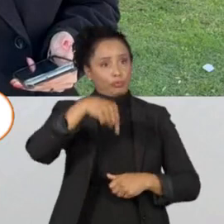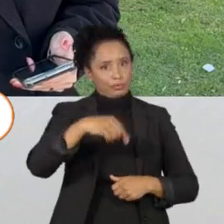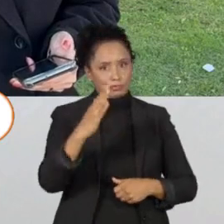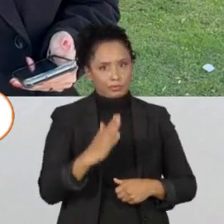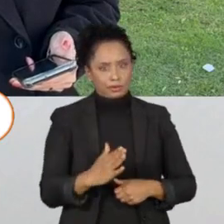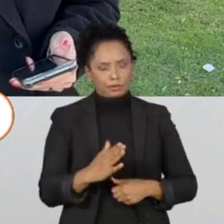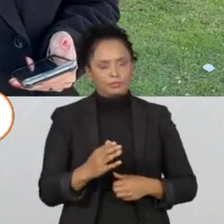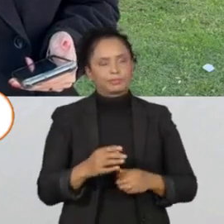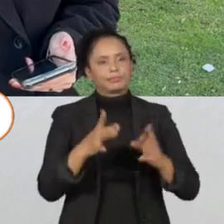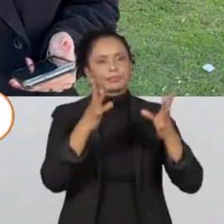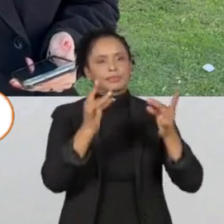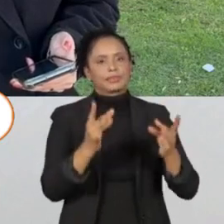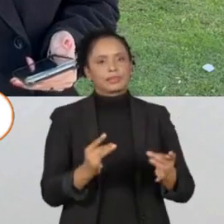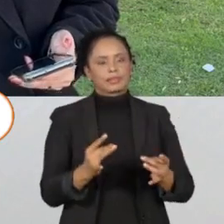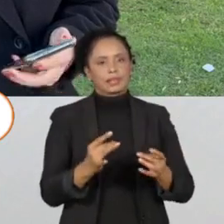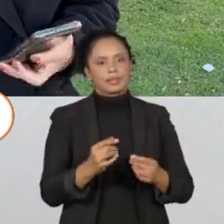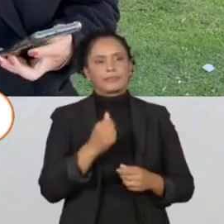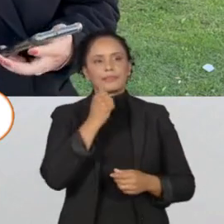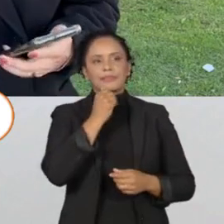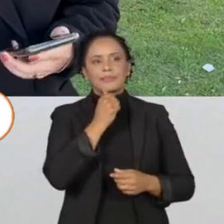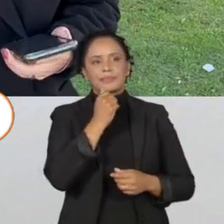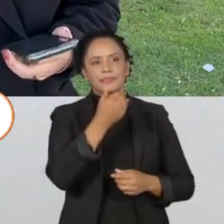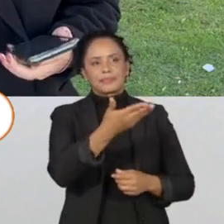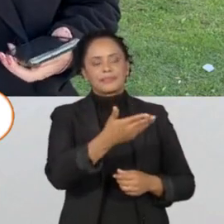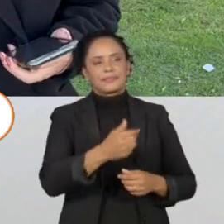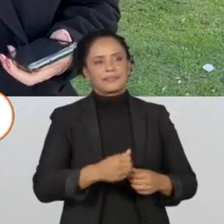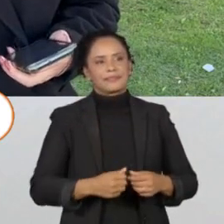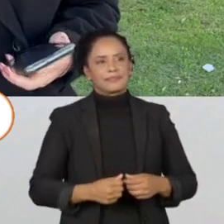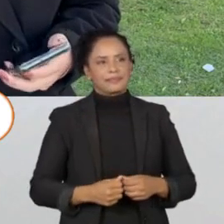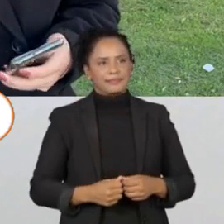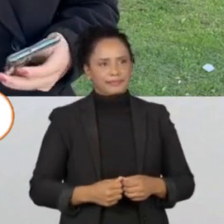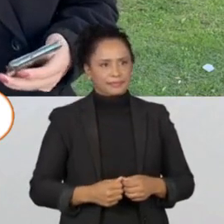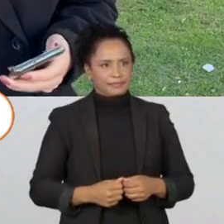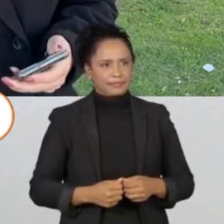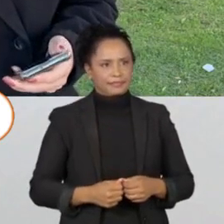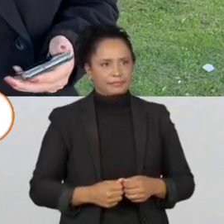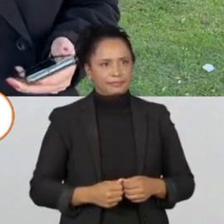tem as informações de volta com a gente é a Aline Porcina.